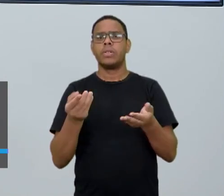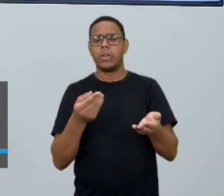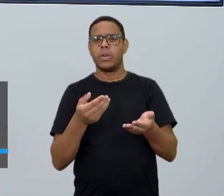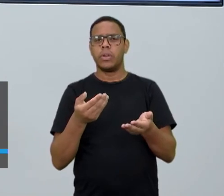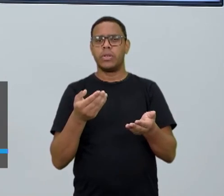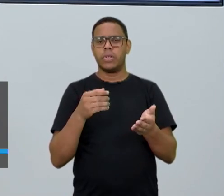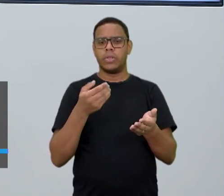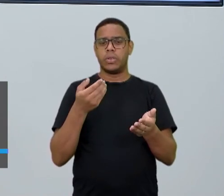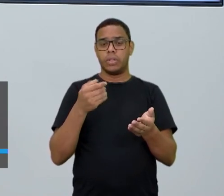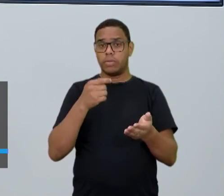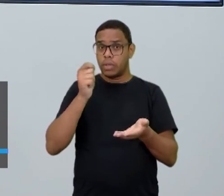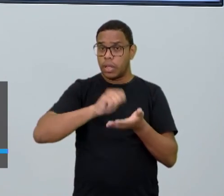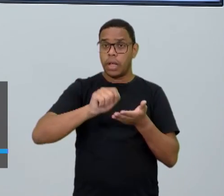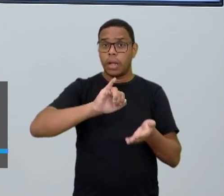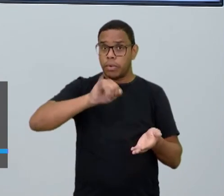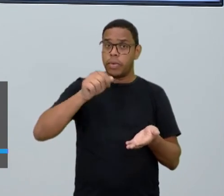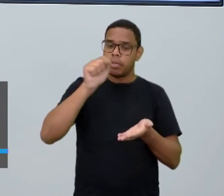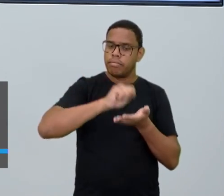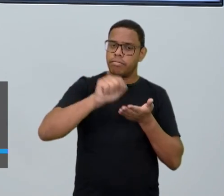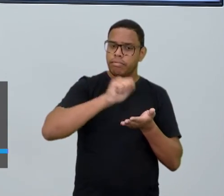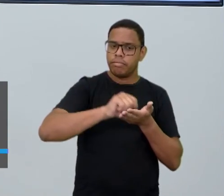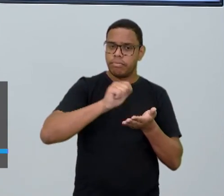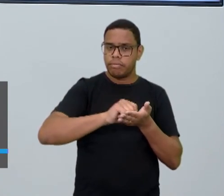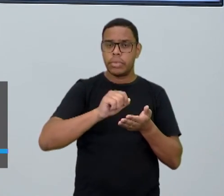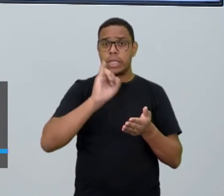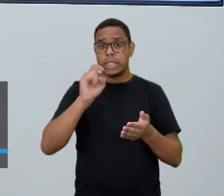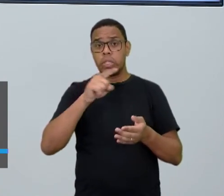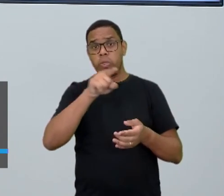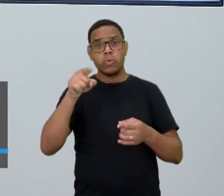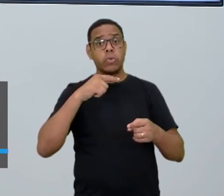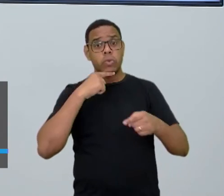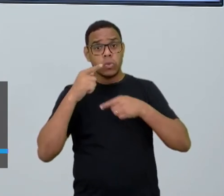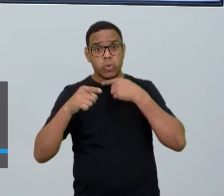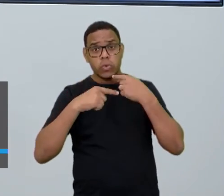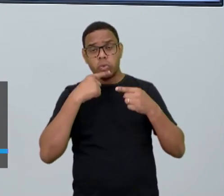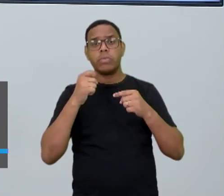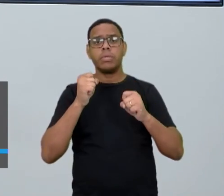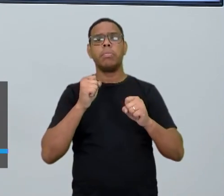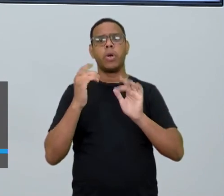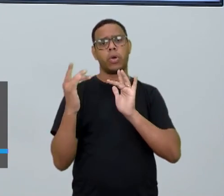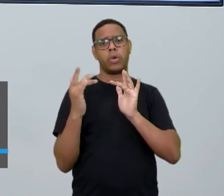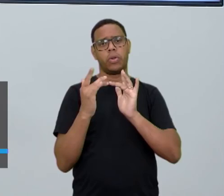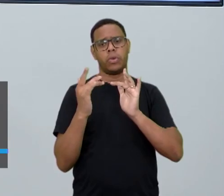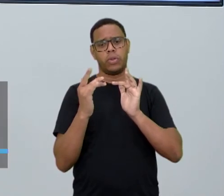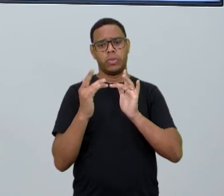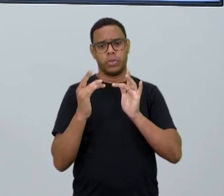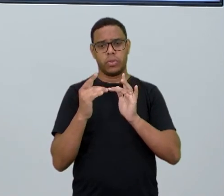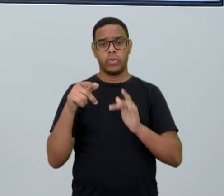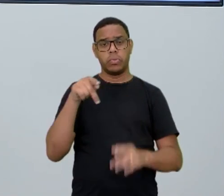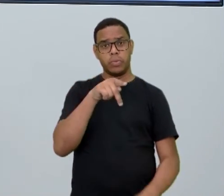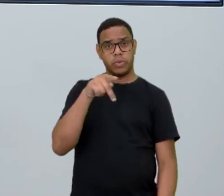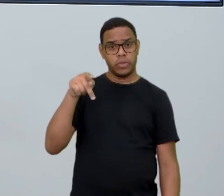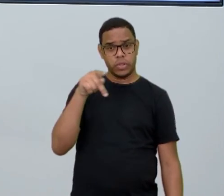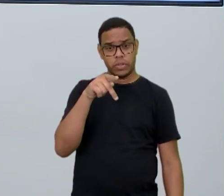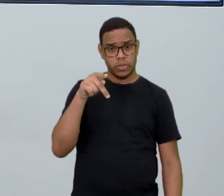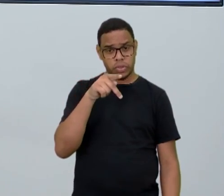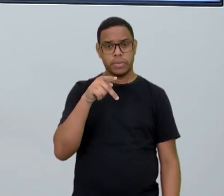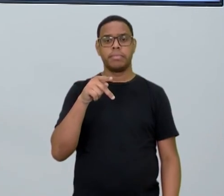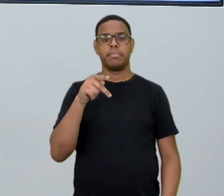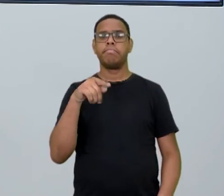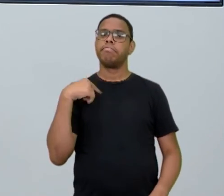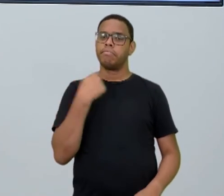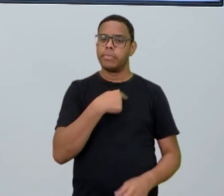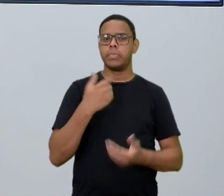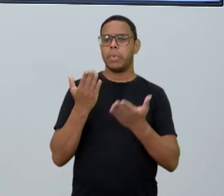componente, anotem ali no caderno e aí qualquer dúvida, né, você pode entrar em contato com o professor e a gente pode ir